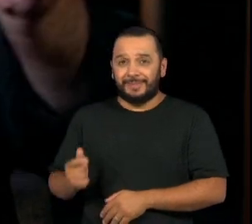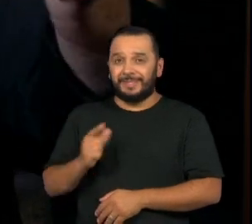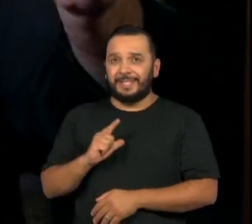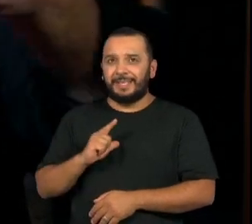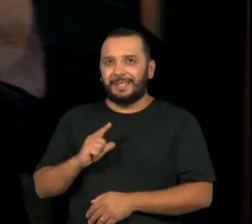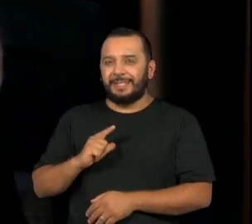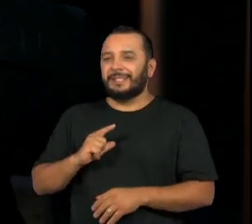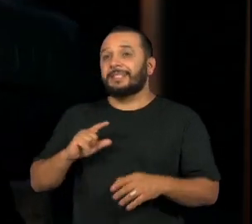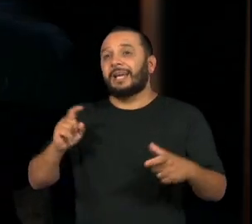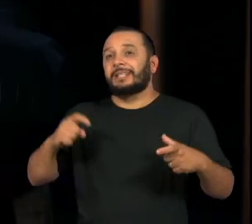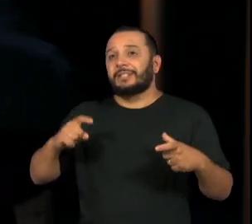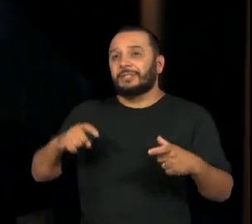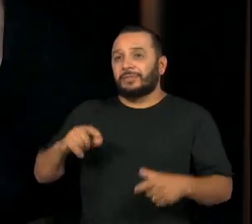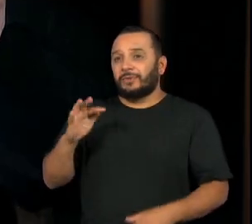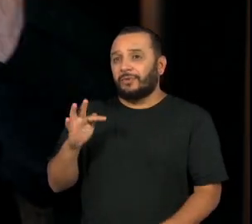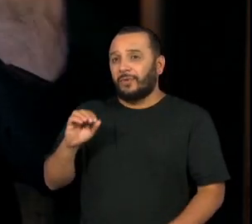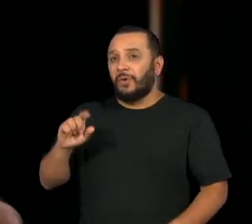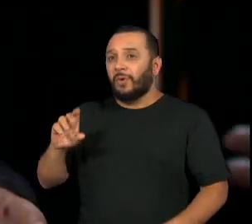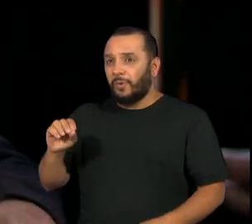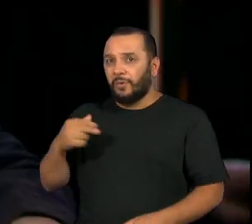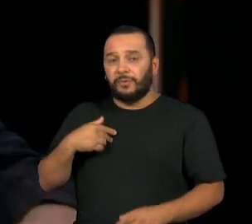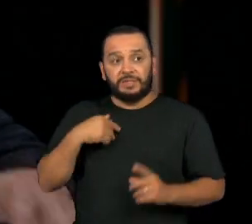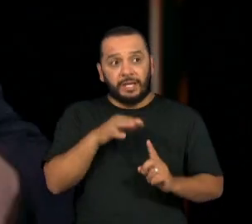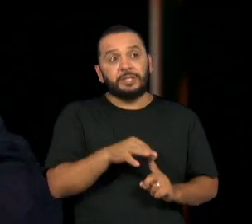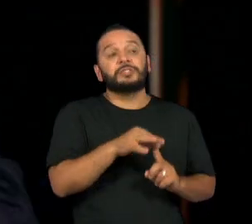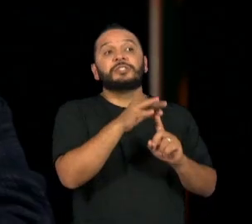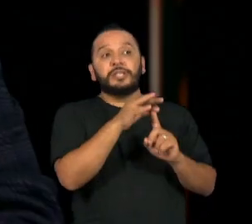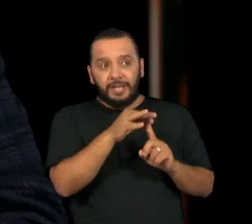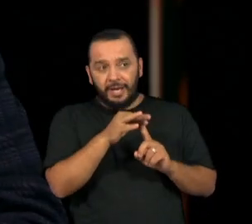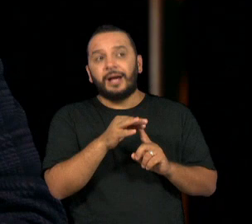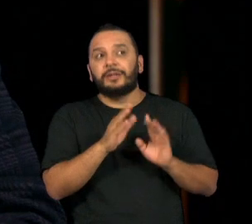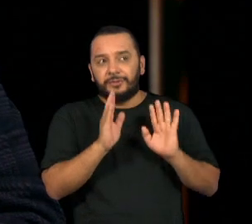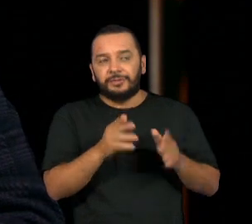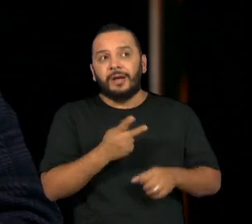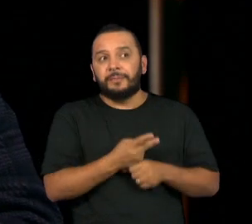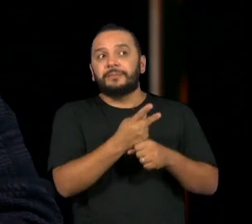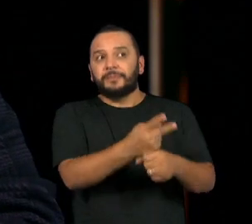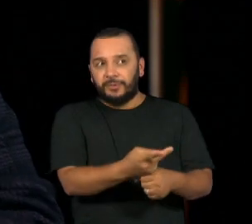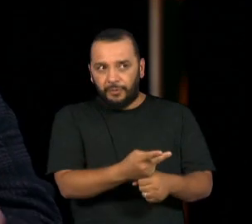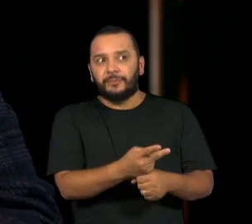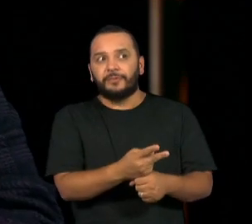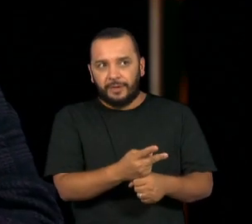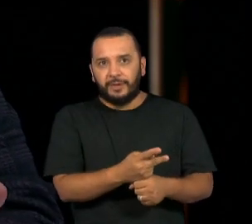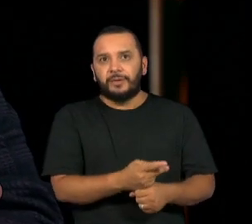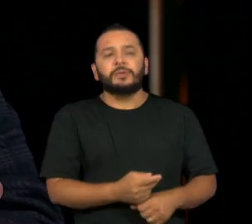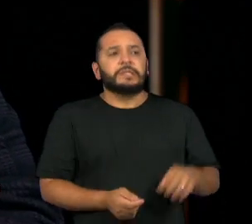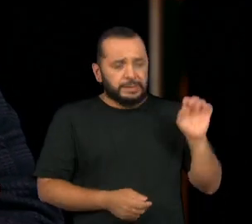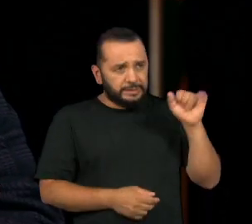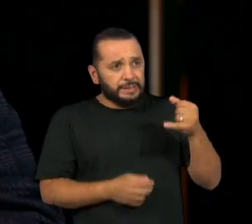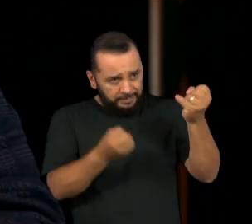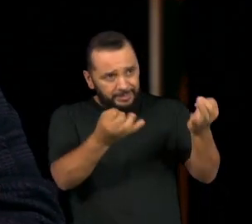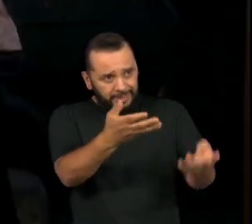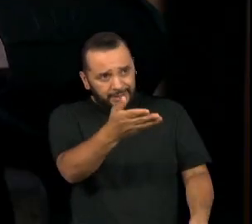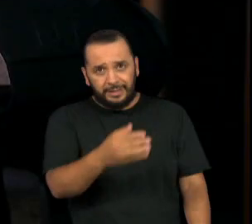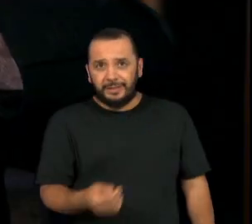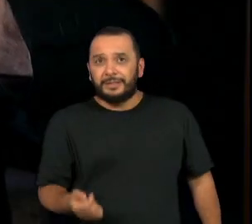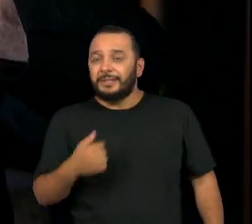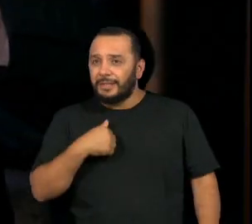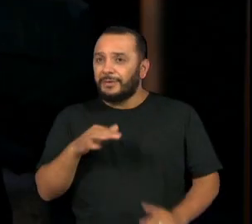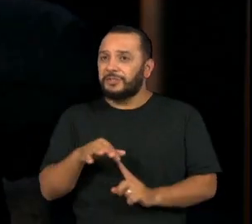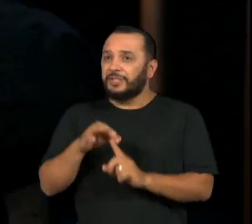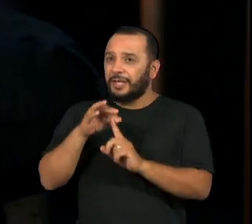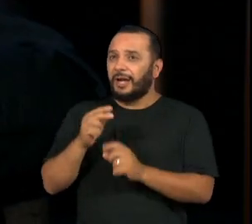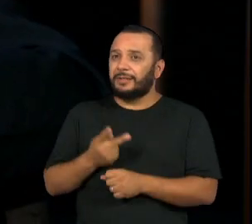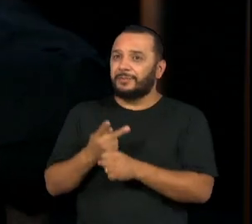que eu tô indicado ao Grêmio, olha. Sim, nós temos que falar disso agora, inclusive. Fala aí. Eu tô indicado ao Grêmio